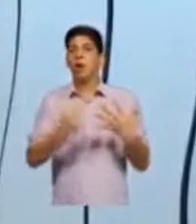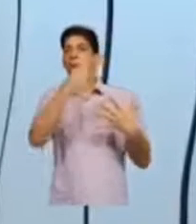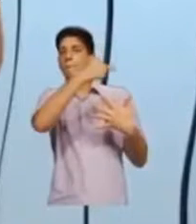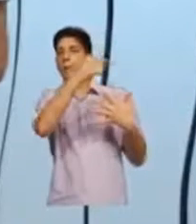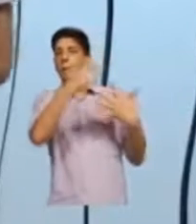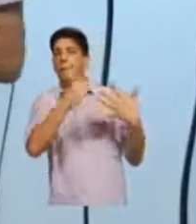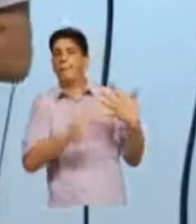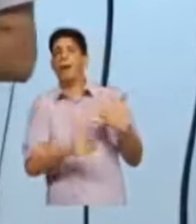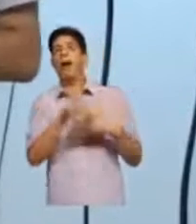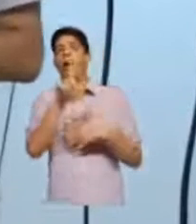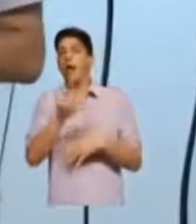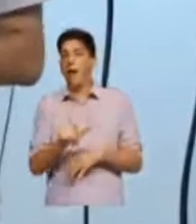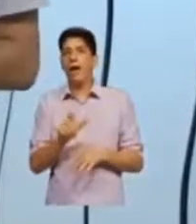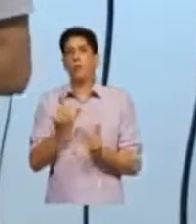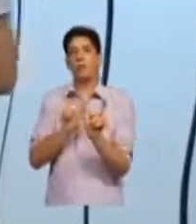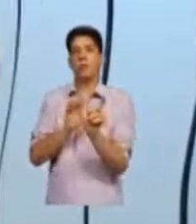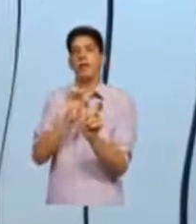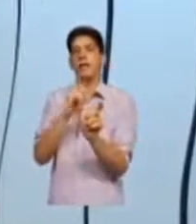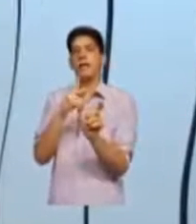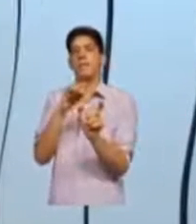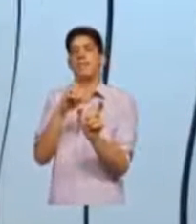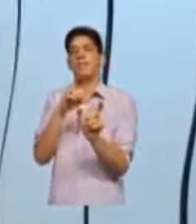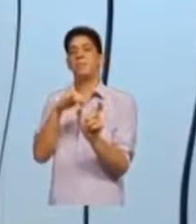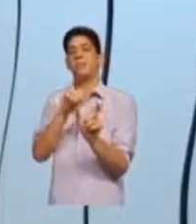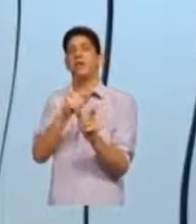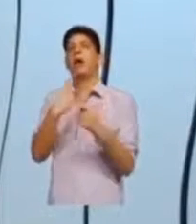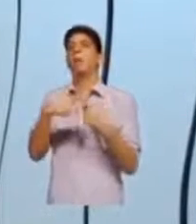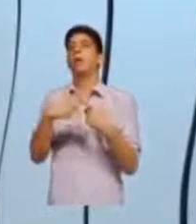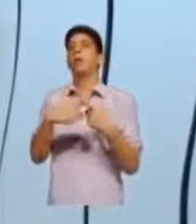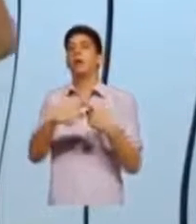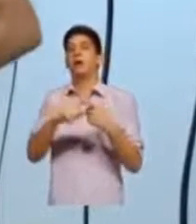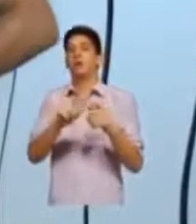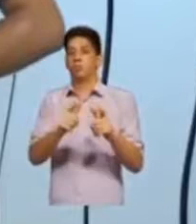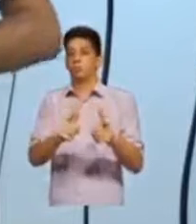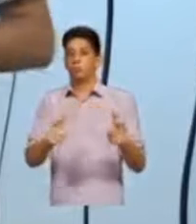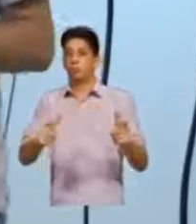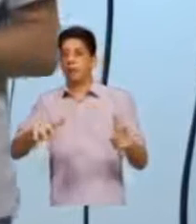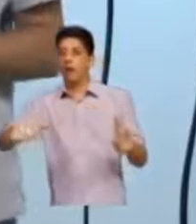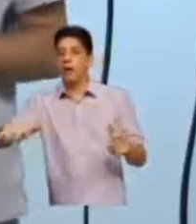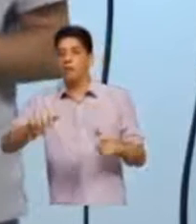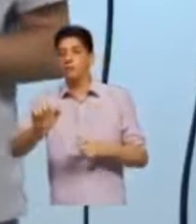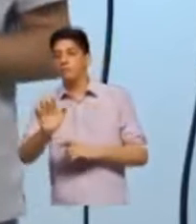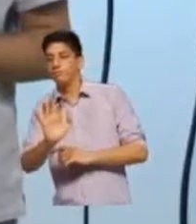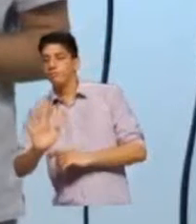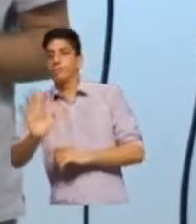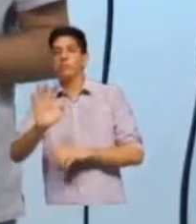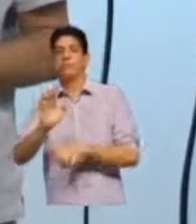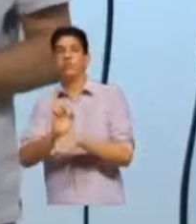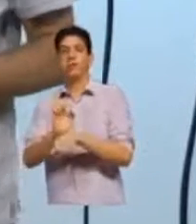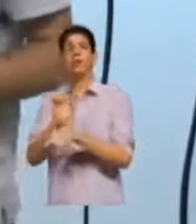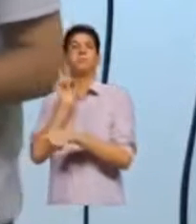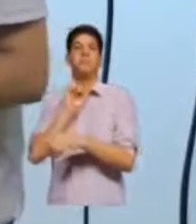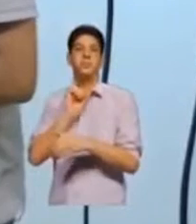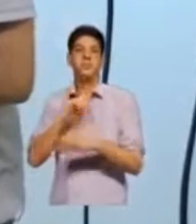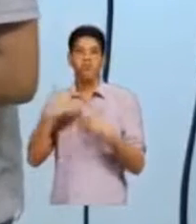como uma epidemia. Por quê? Atingiu várias regiões do estado.